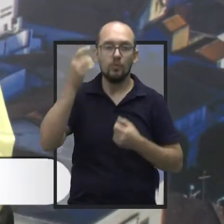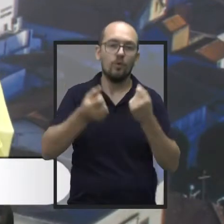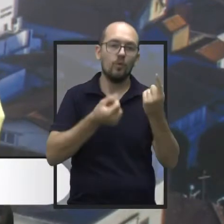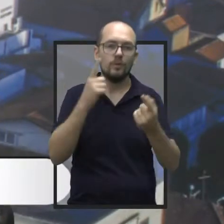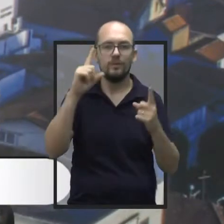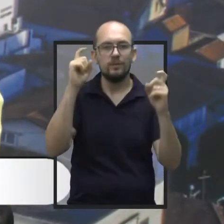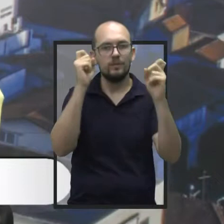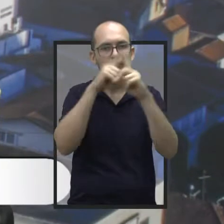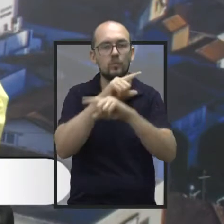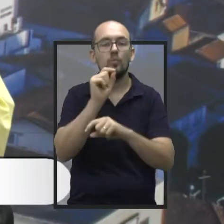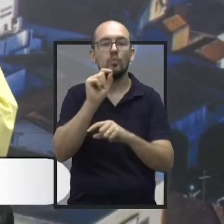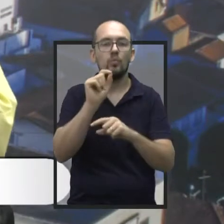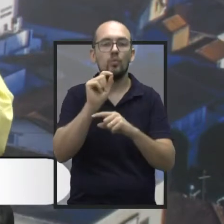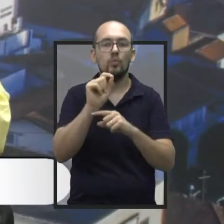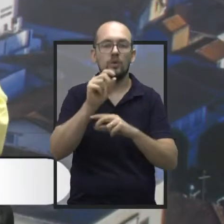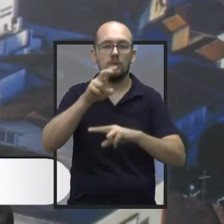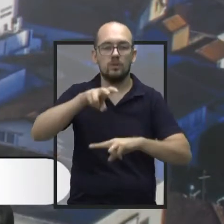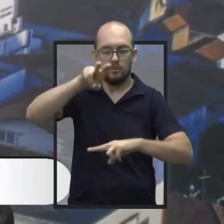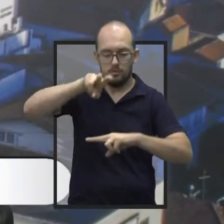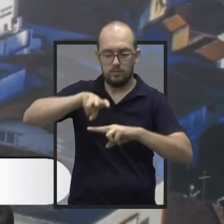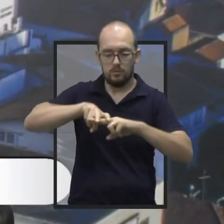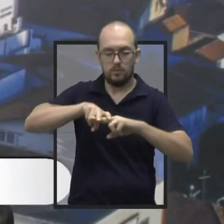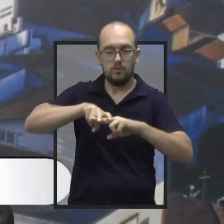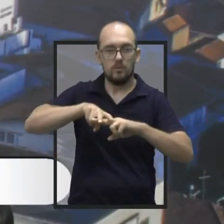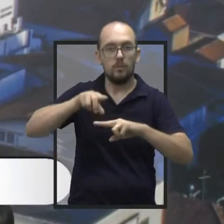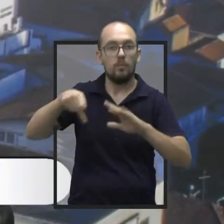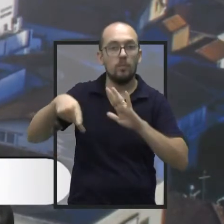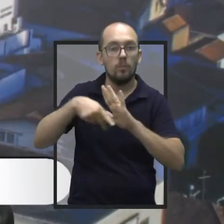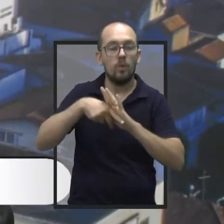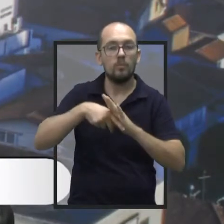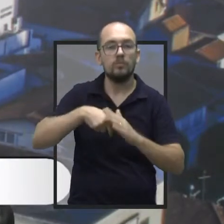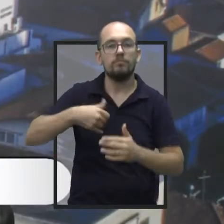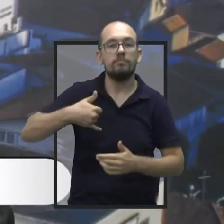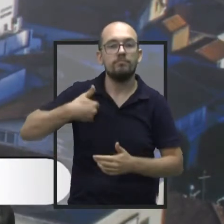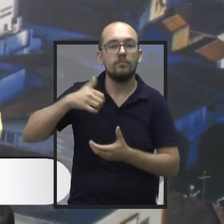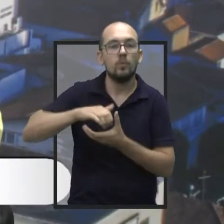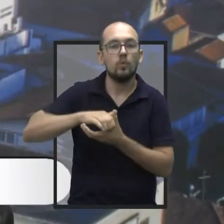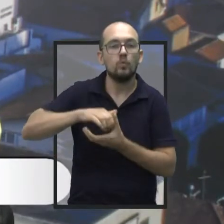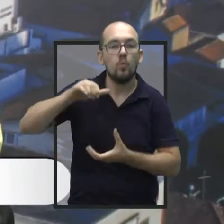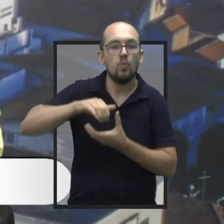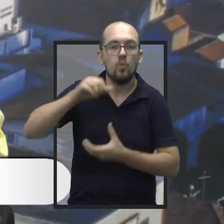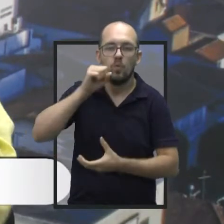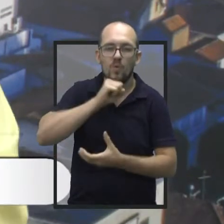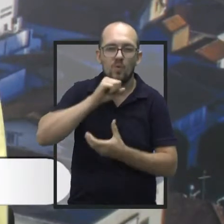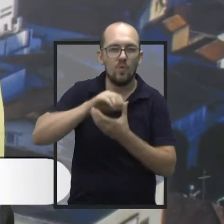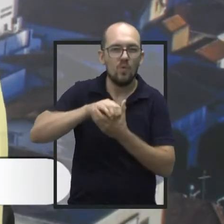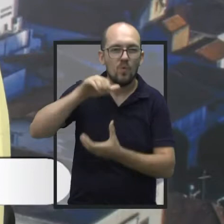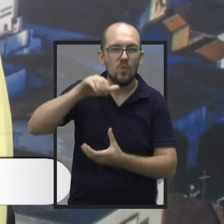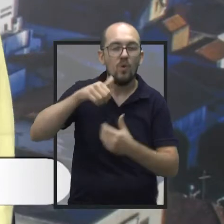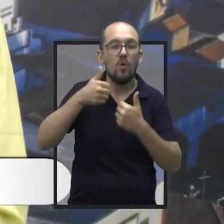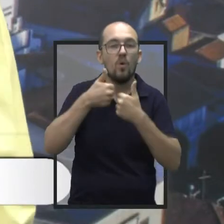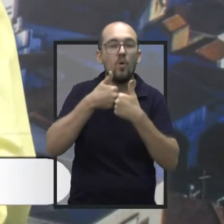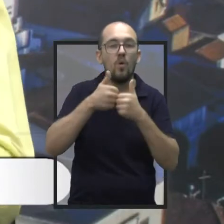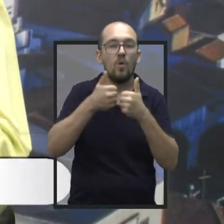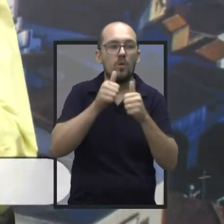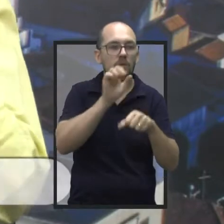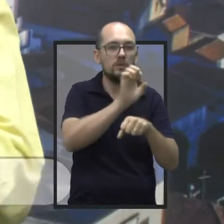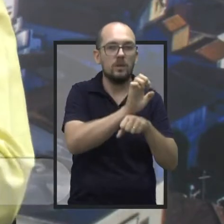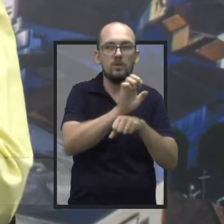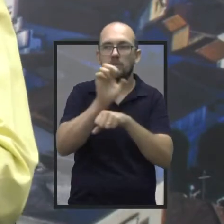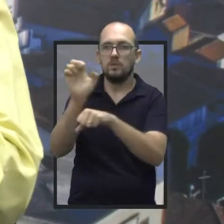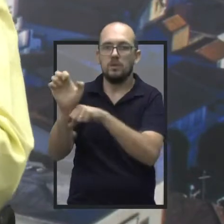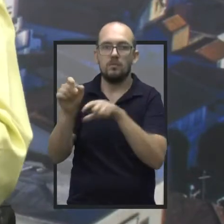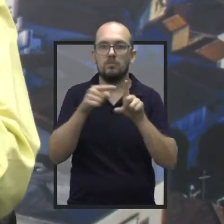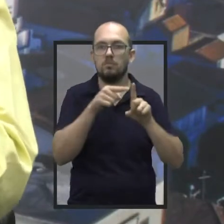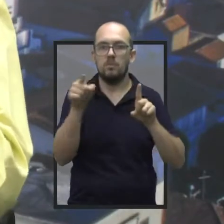ter acesso às vagas que são destinadas para idosos nos ônibus interestaduais. Sabe, eu não estou fazendo nenhuma